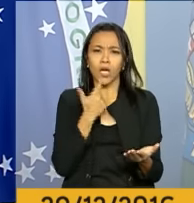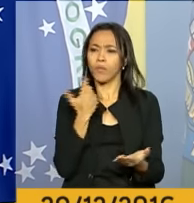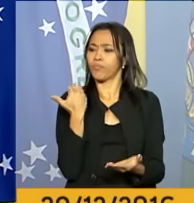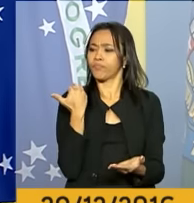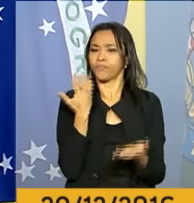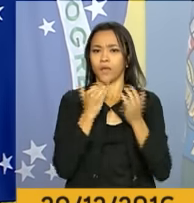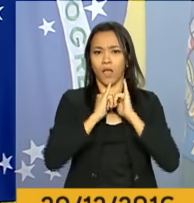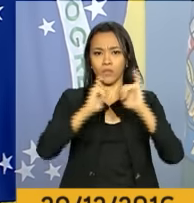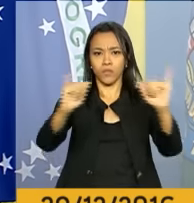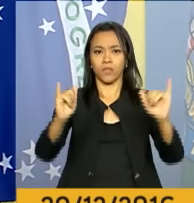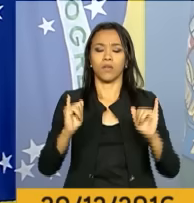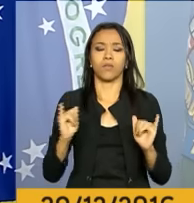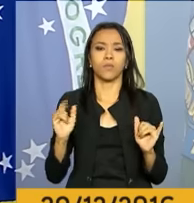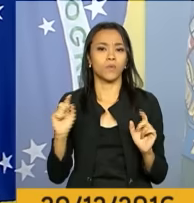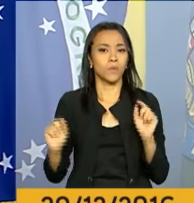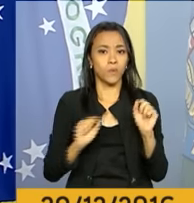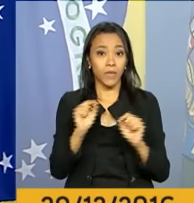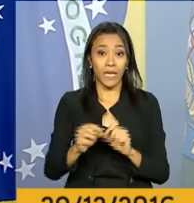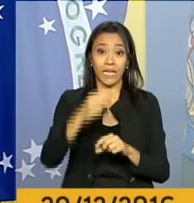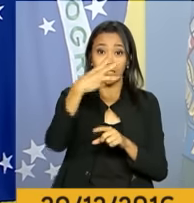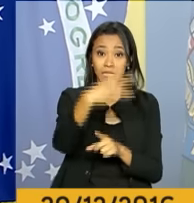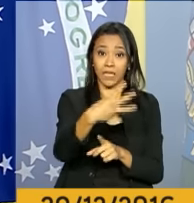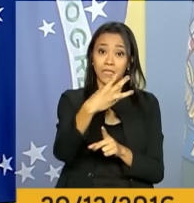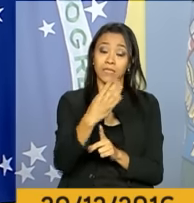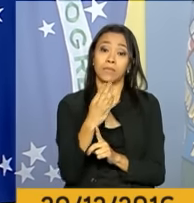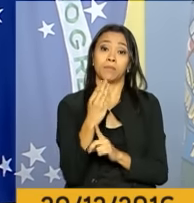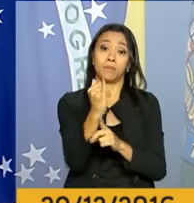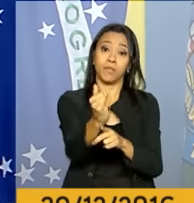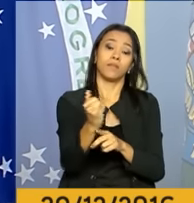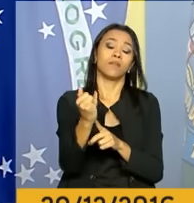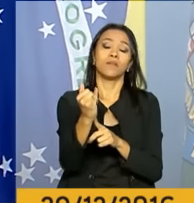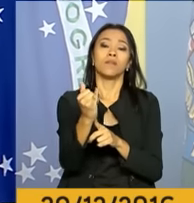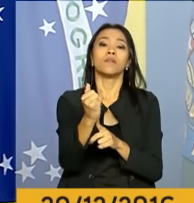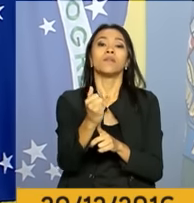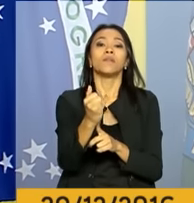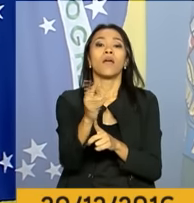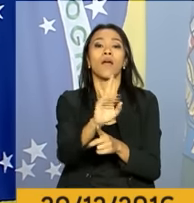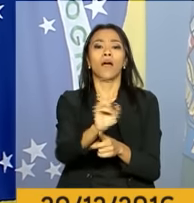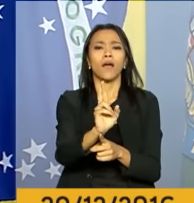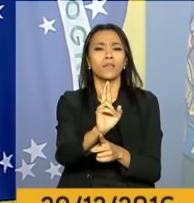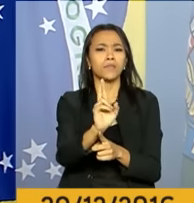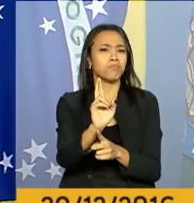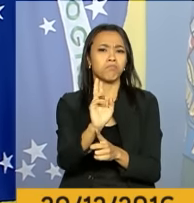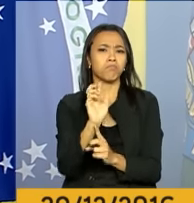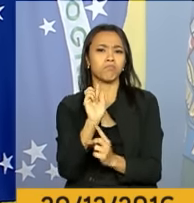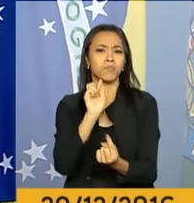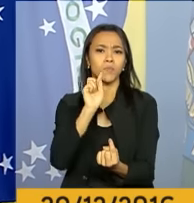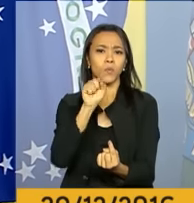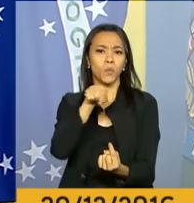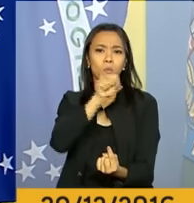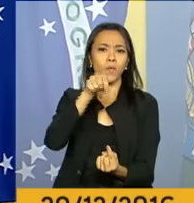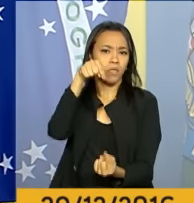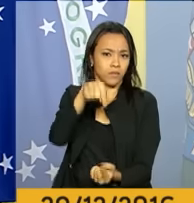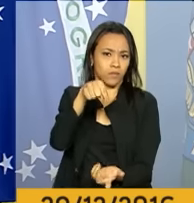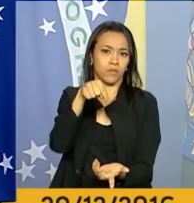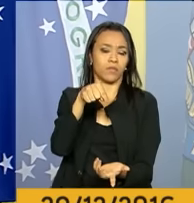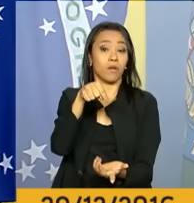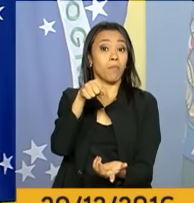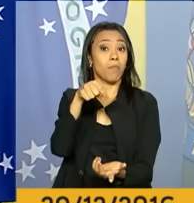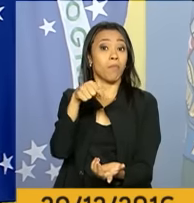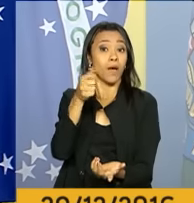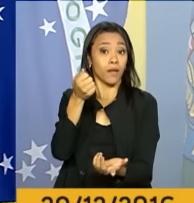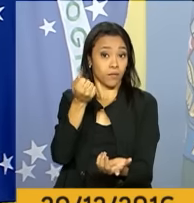pouquíssimo tempo ou seja 3 bilhões de Reis para renovação mais do que renovação para